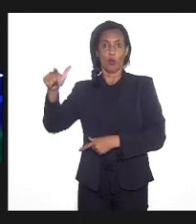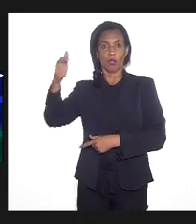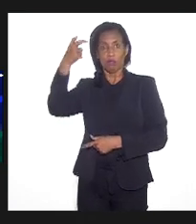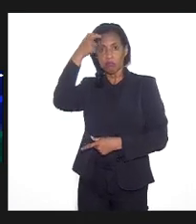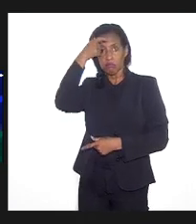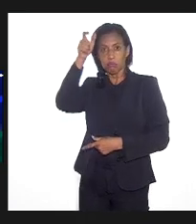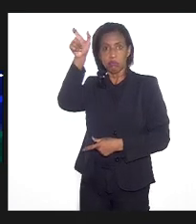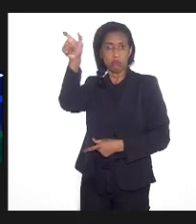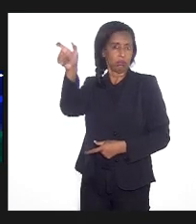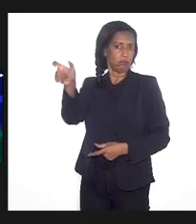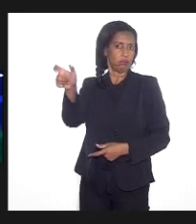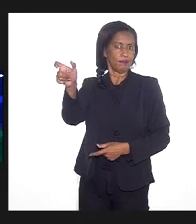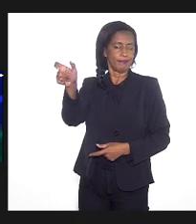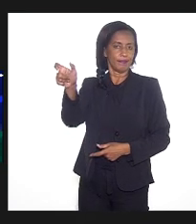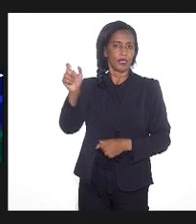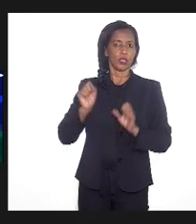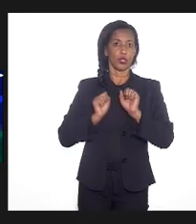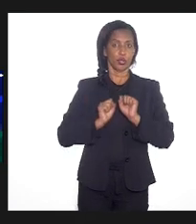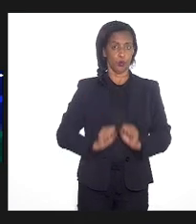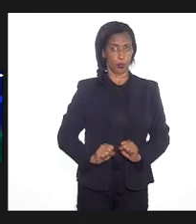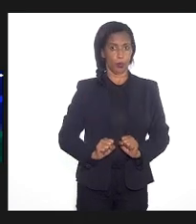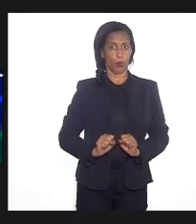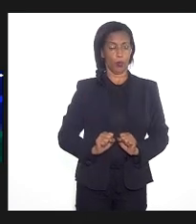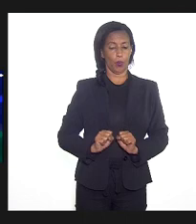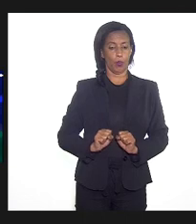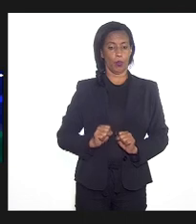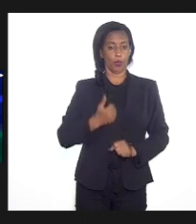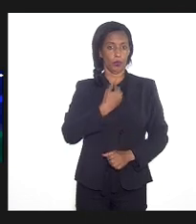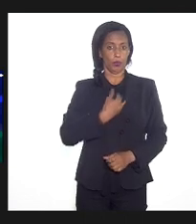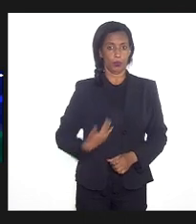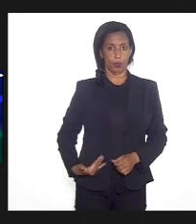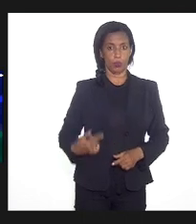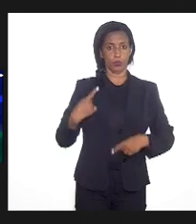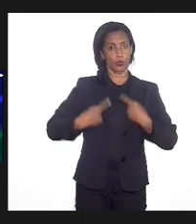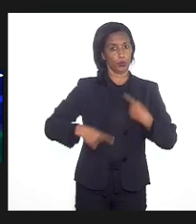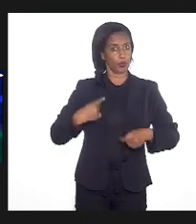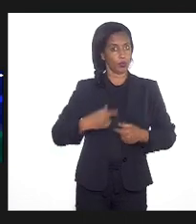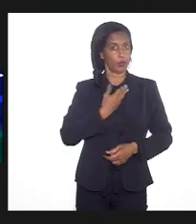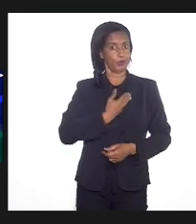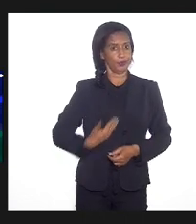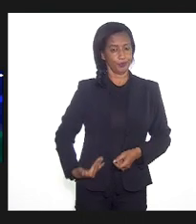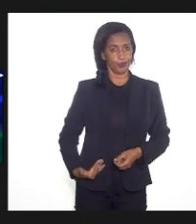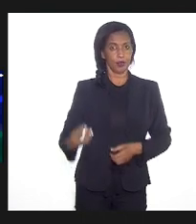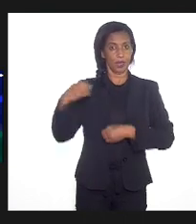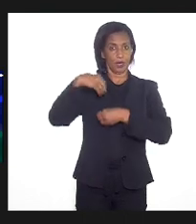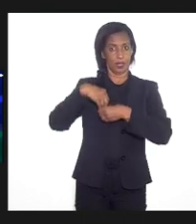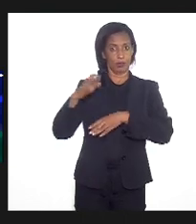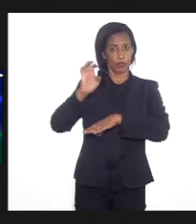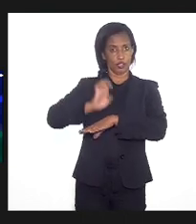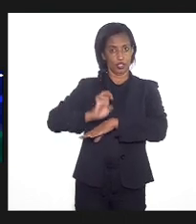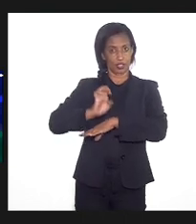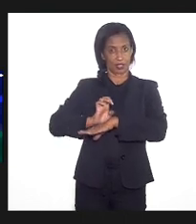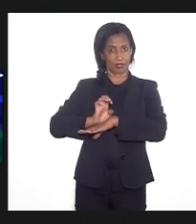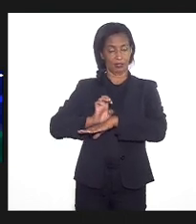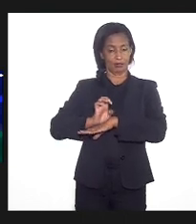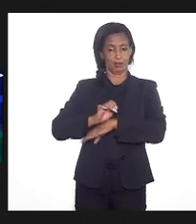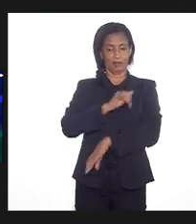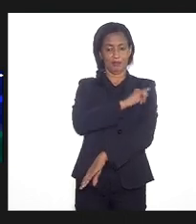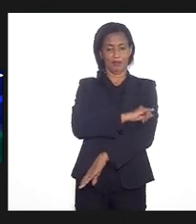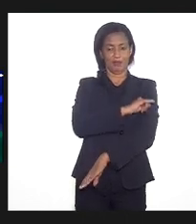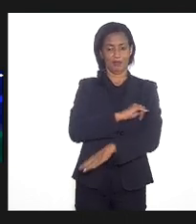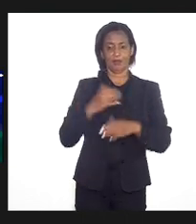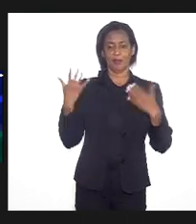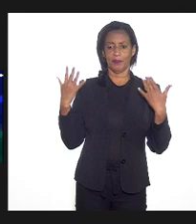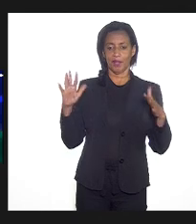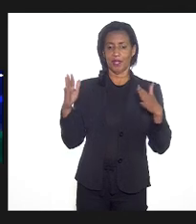concepção de poder público, uma outra concepção de políticas públicas dentro do Estado do Rio de Janeiro. Parabéns.